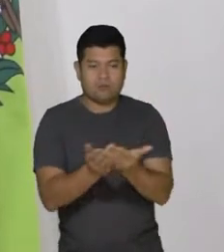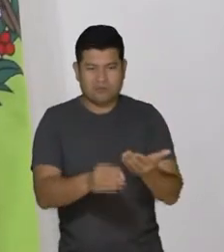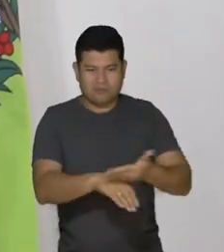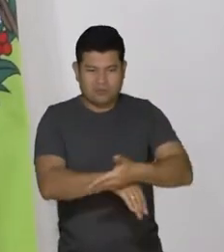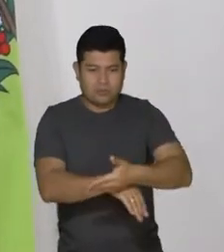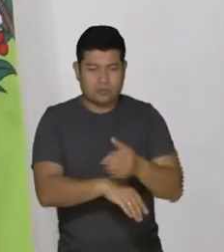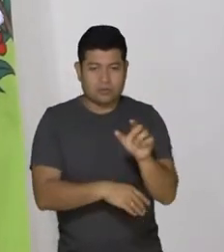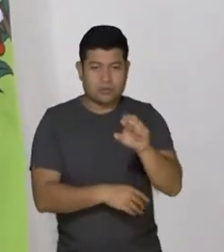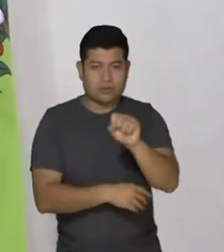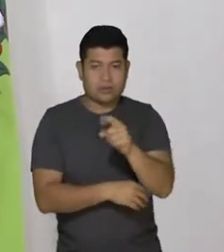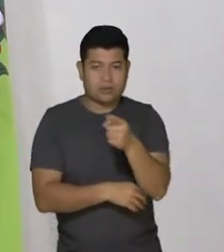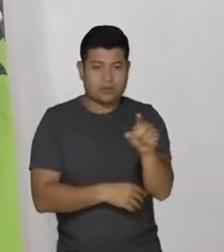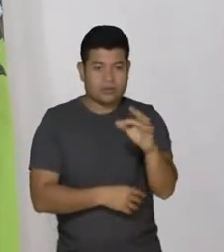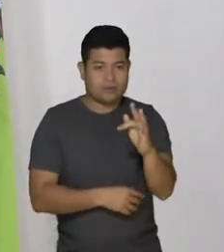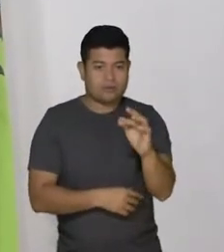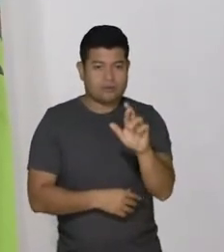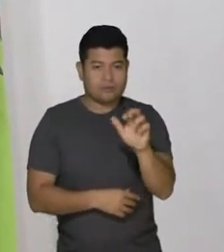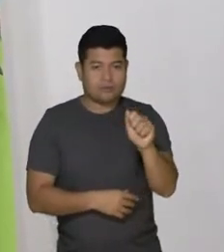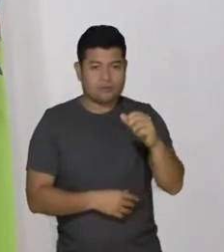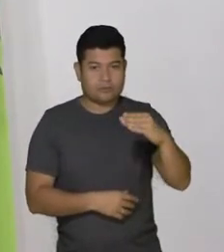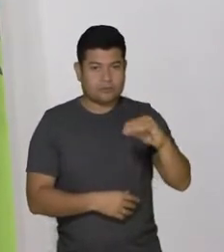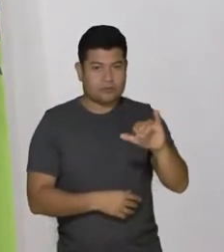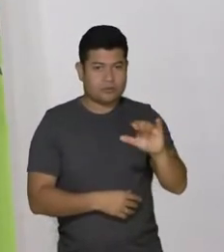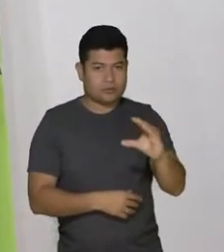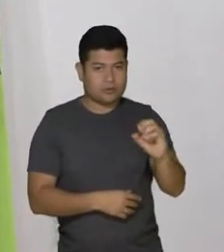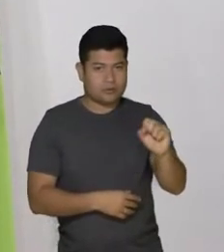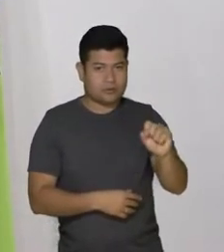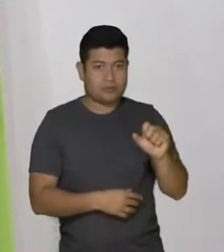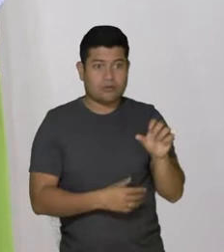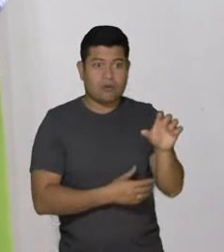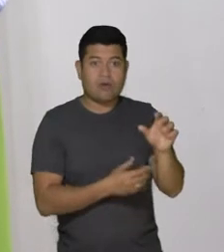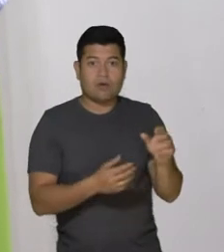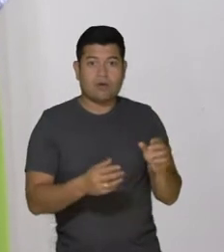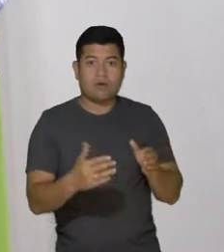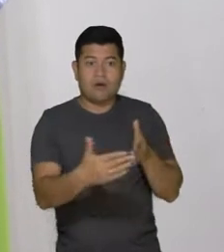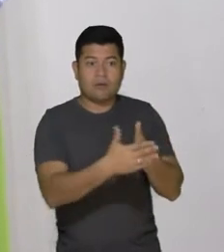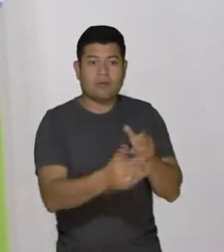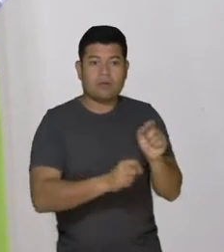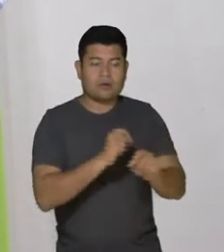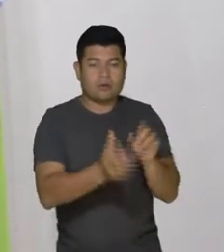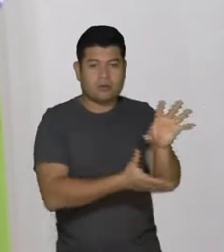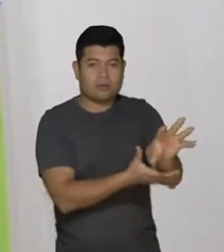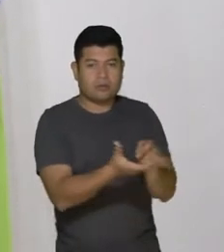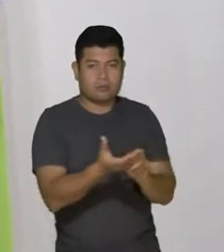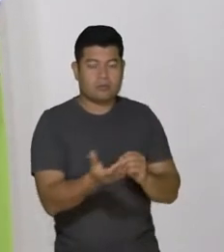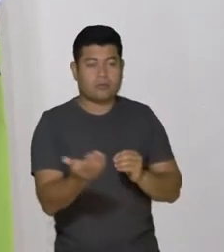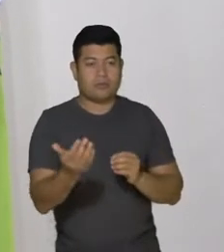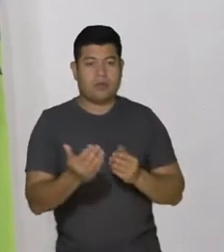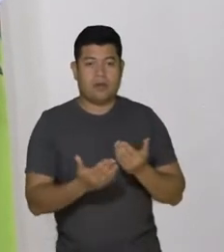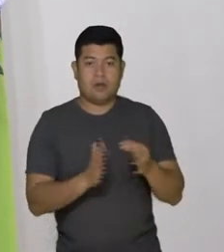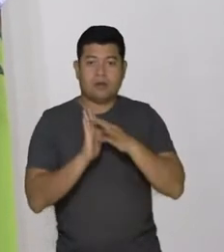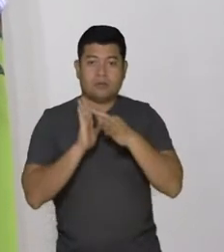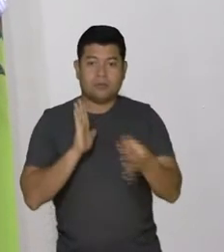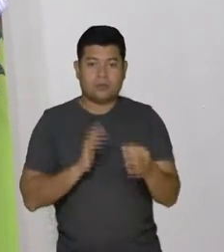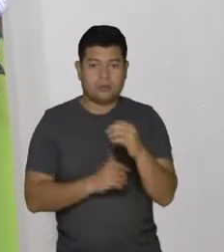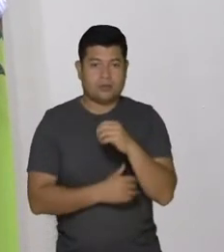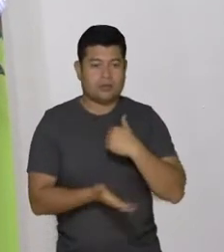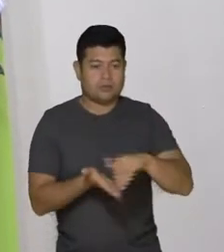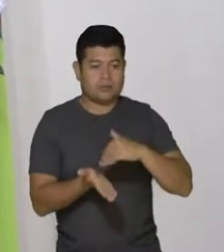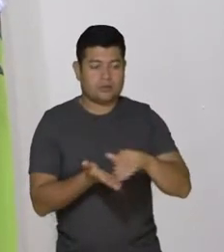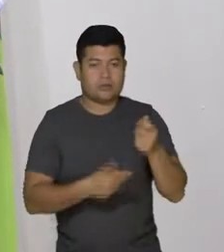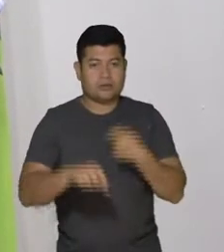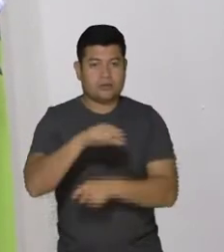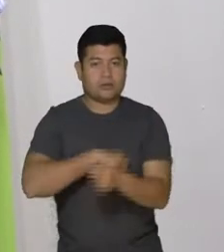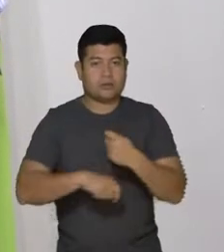a bem a verdade limitou-se a copiar o parecer da Secretaria de Administração sendo que